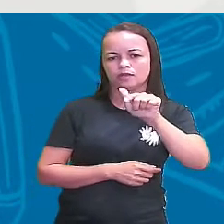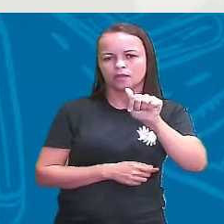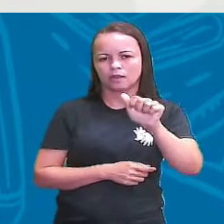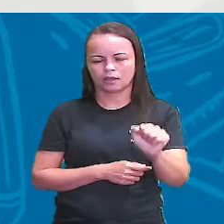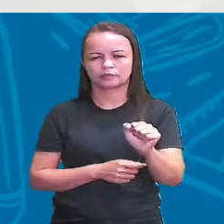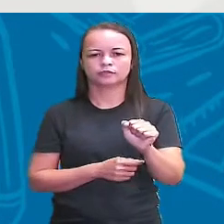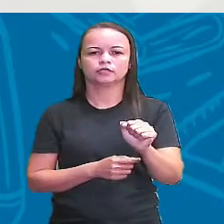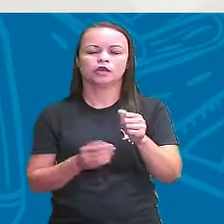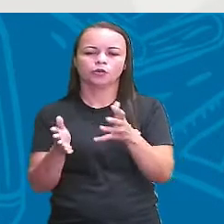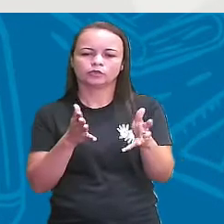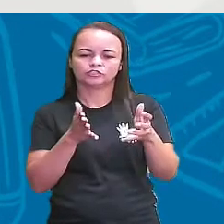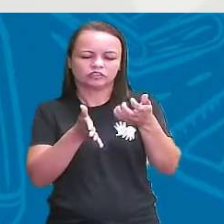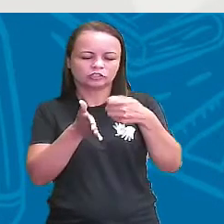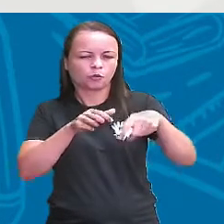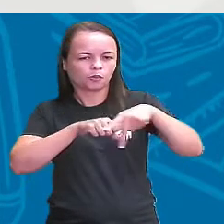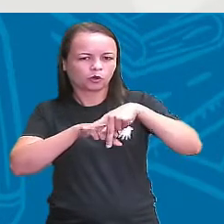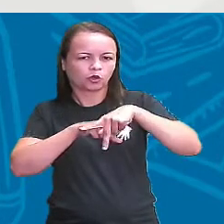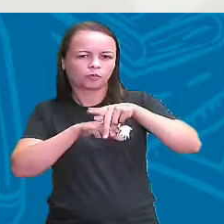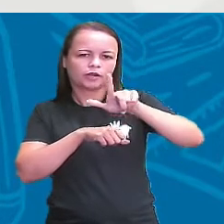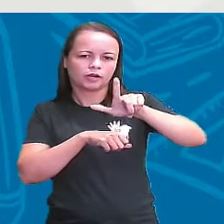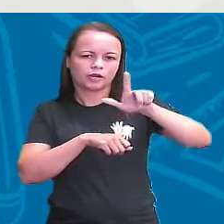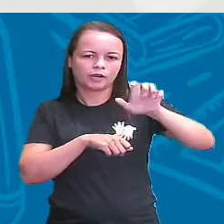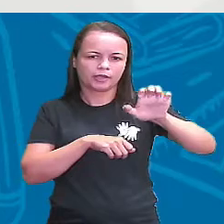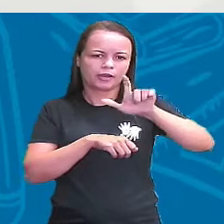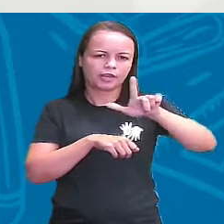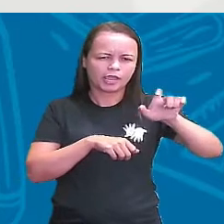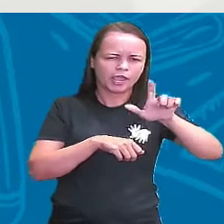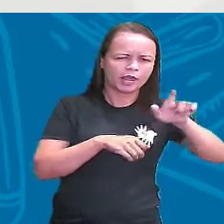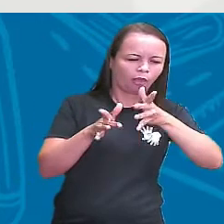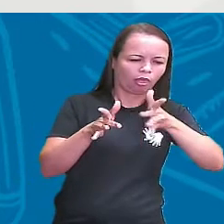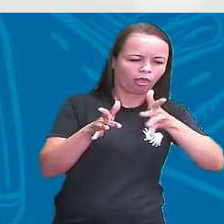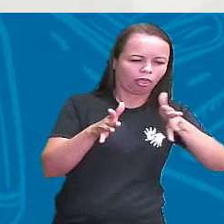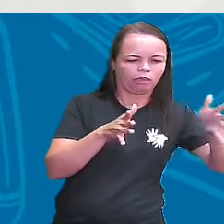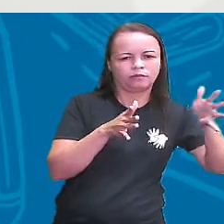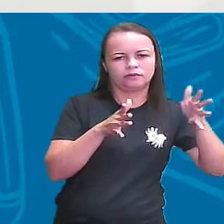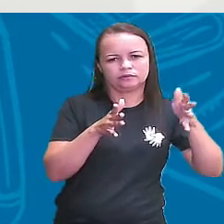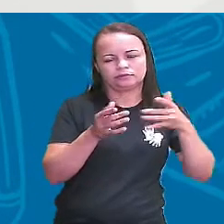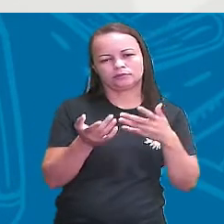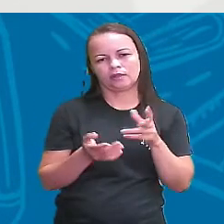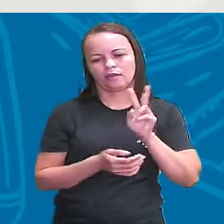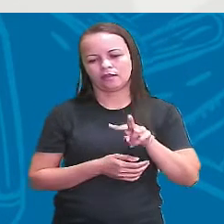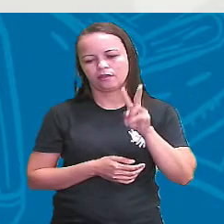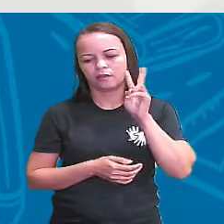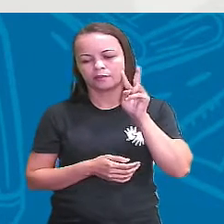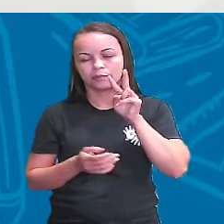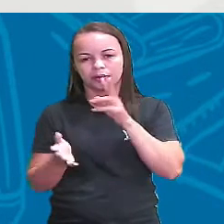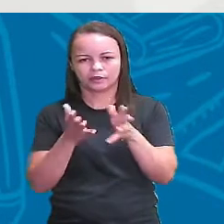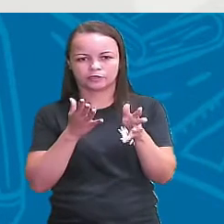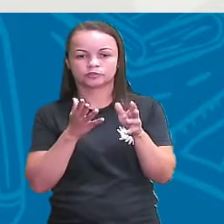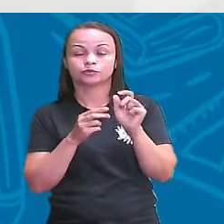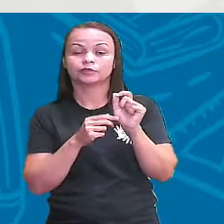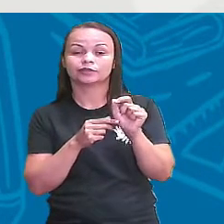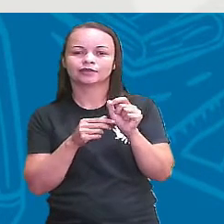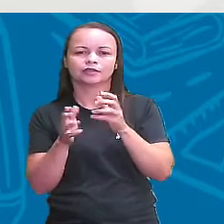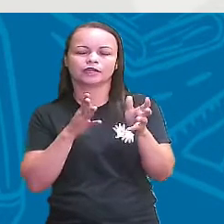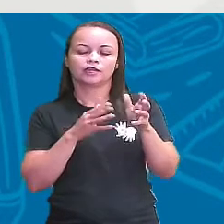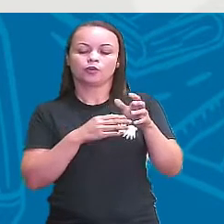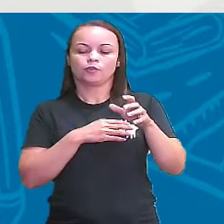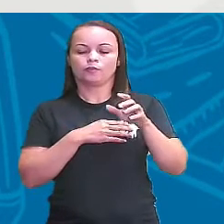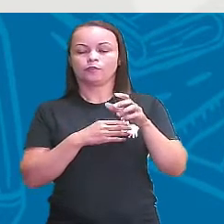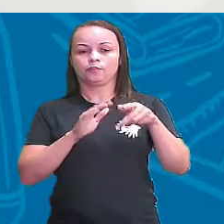pronome le em tudo que é lugar, certo? Lembrando sempre que o pronome le ou